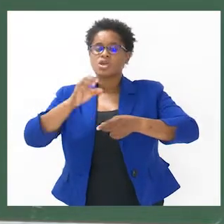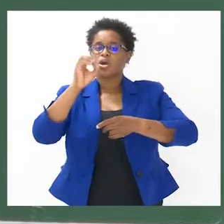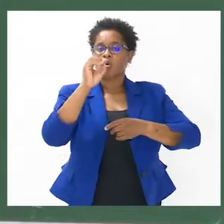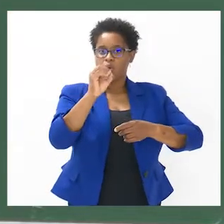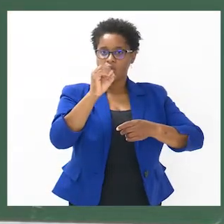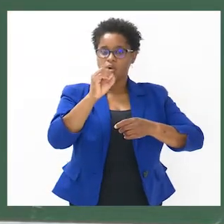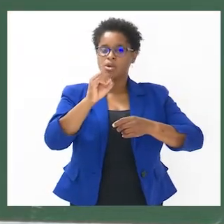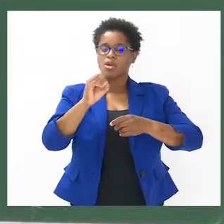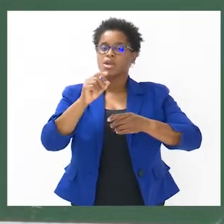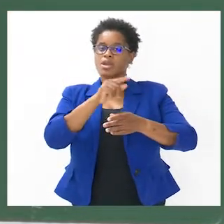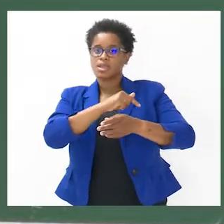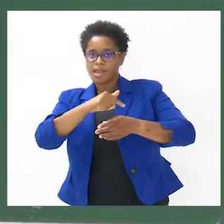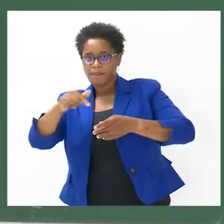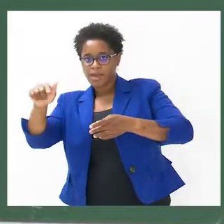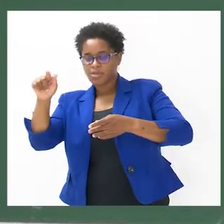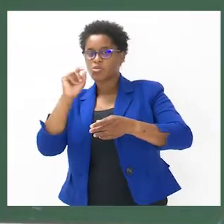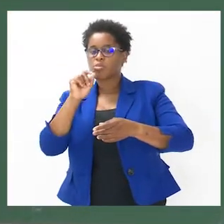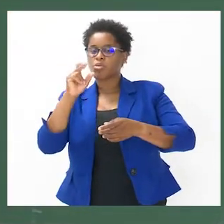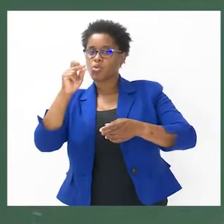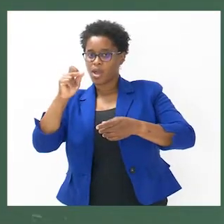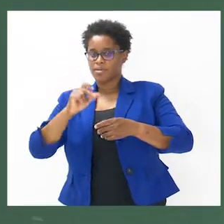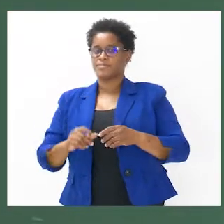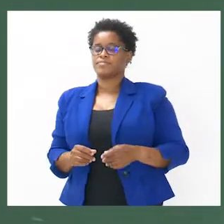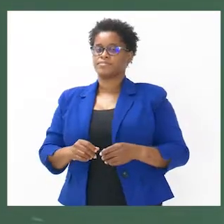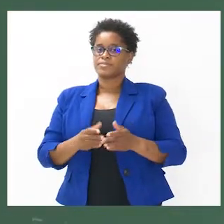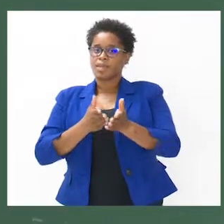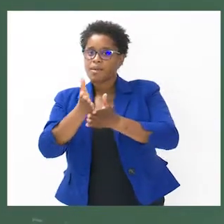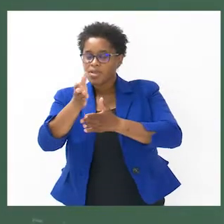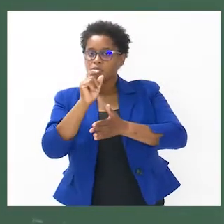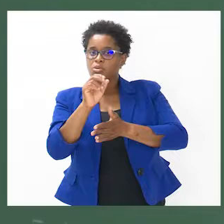que passa pelo ponto A.